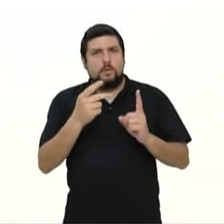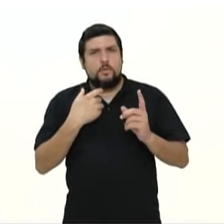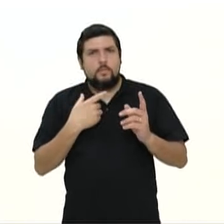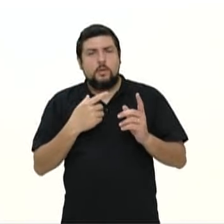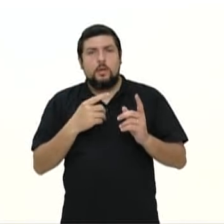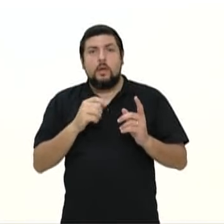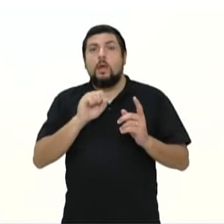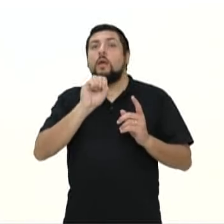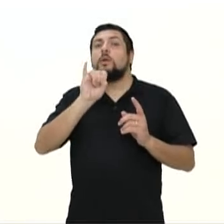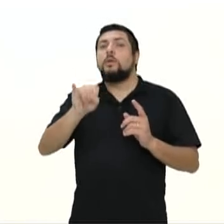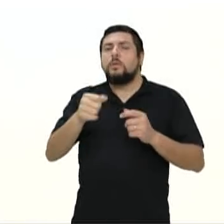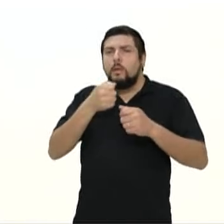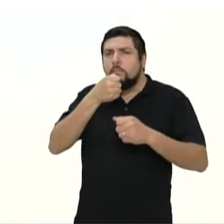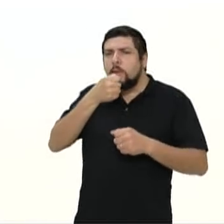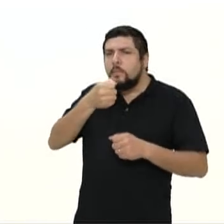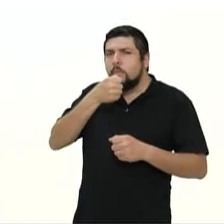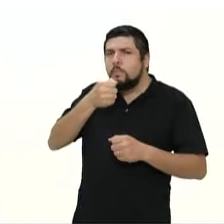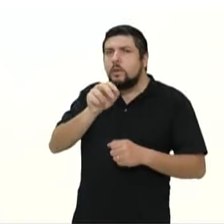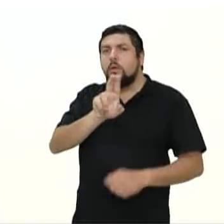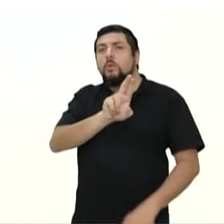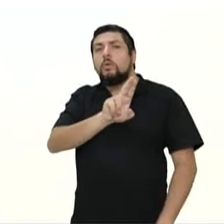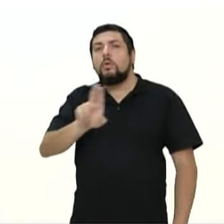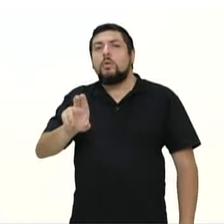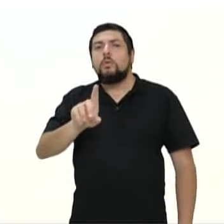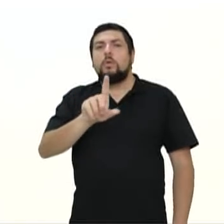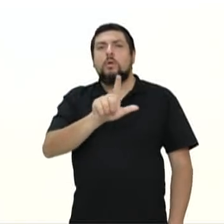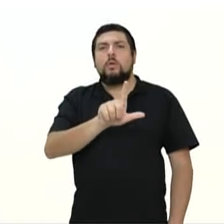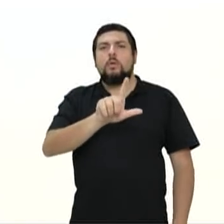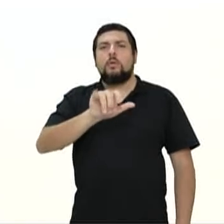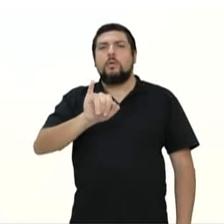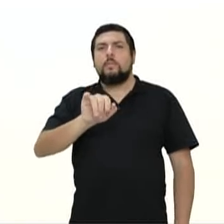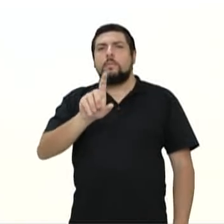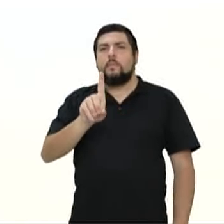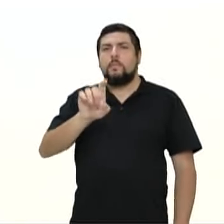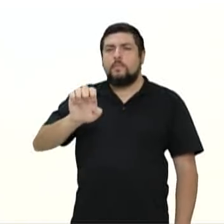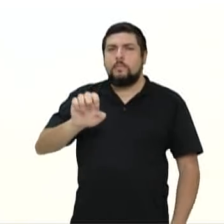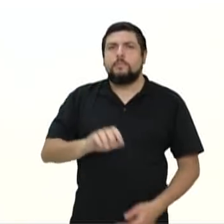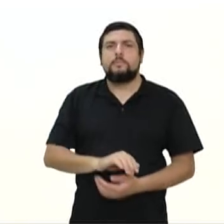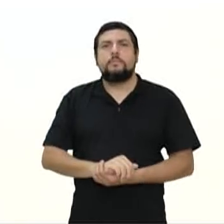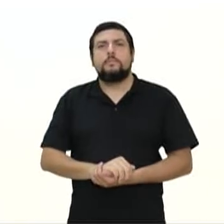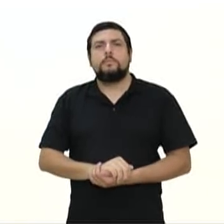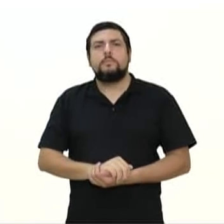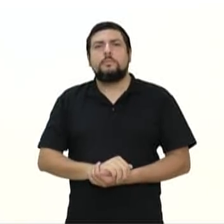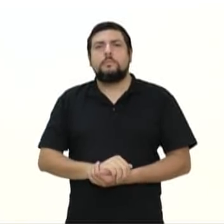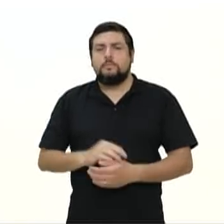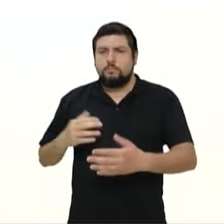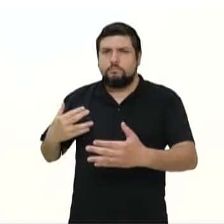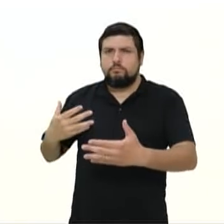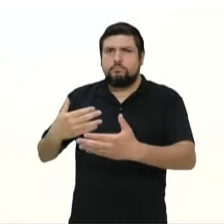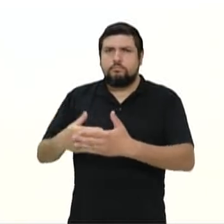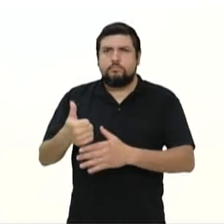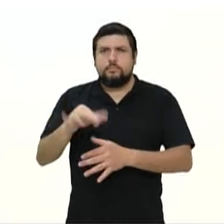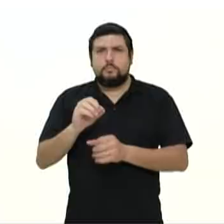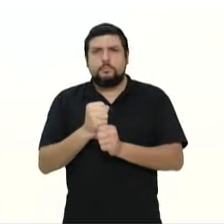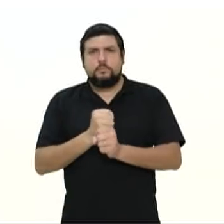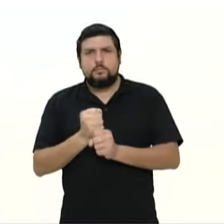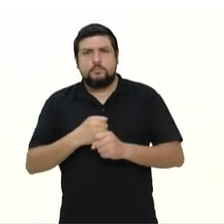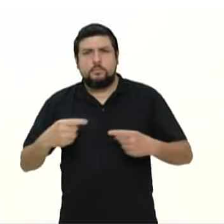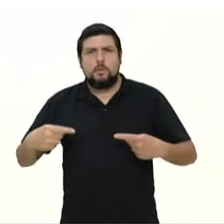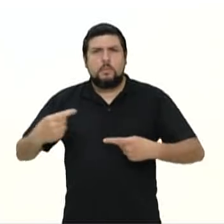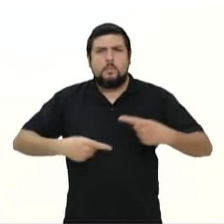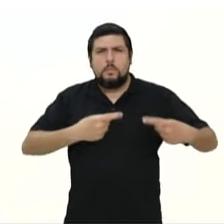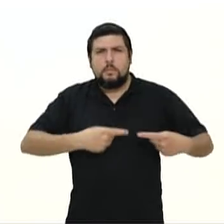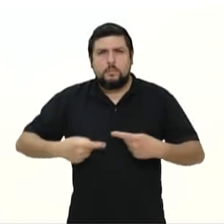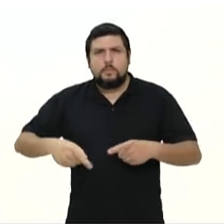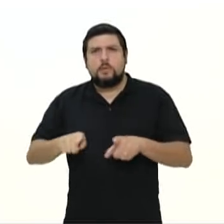gênero reportagem, a gente chama de lead, né? Após mais de 10 anos de contenda e planejamento,